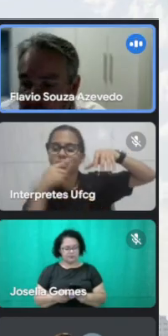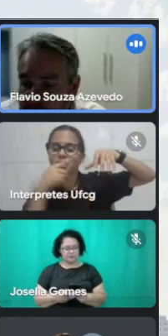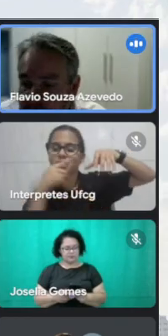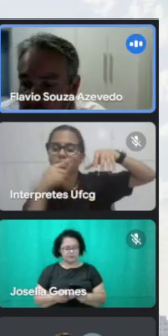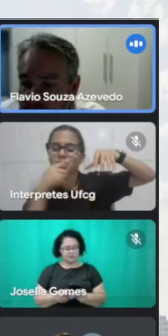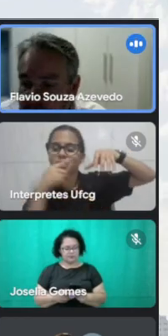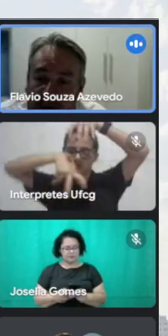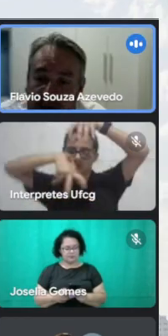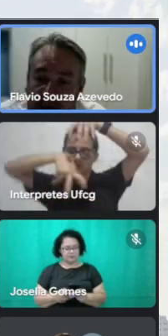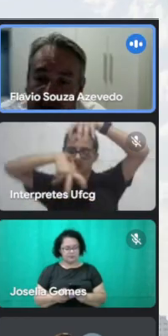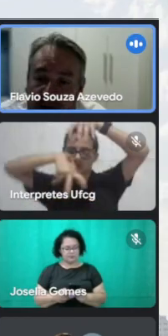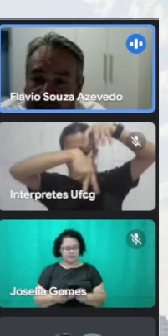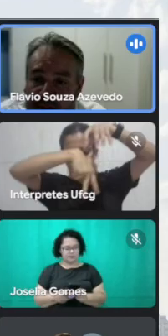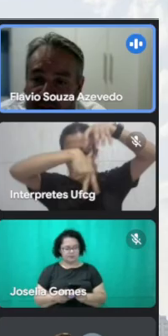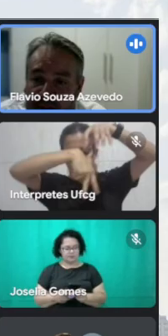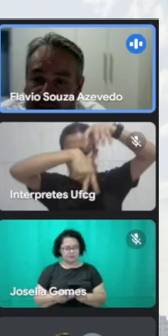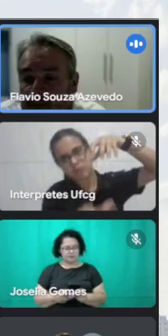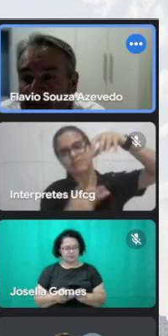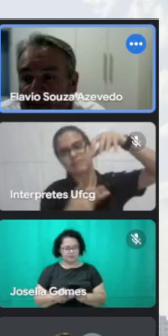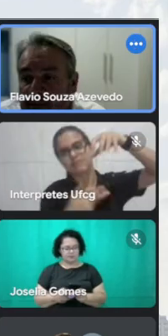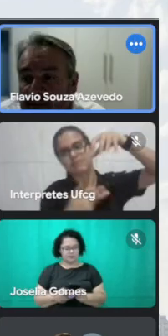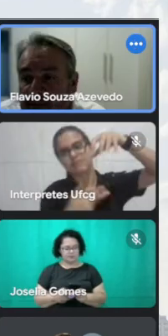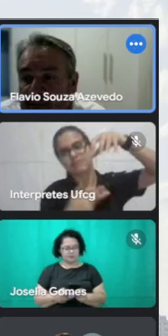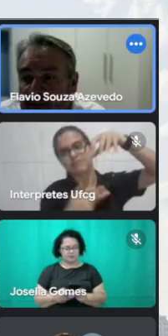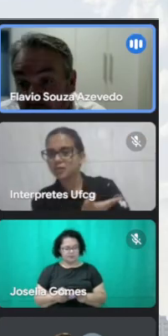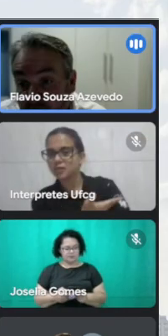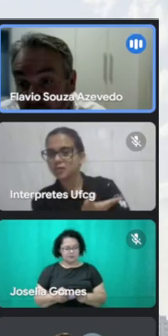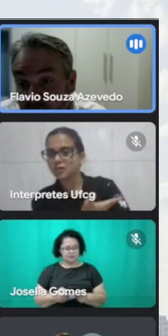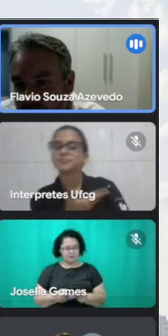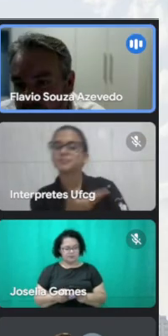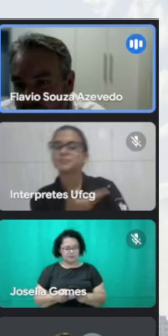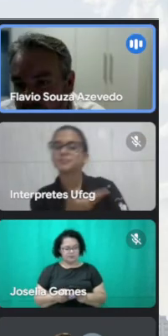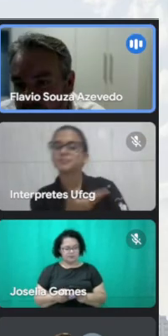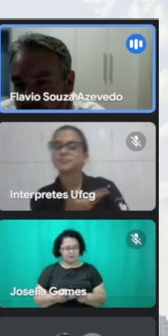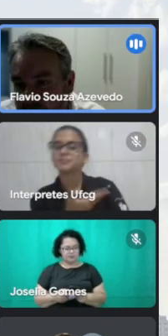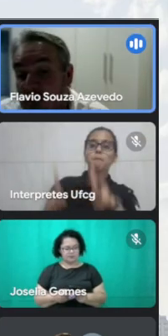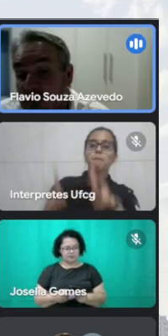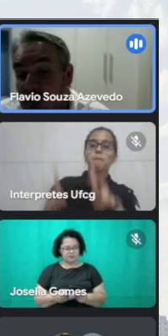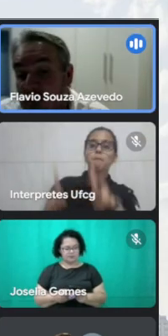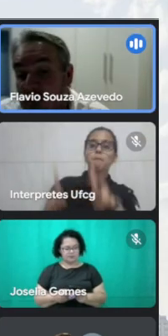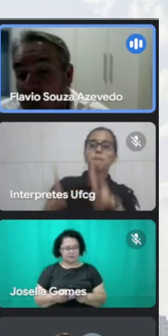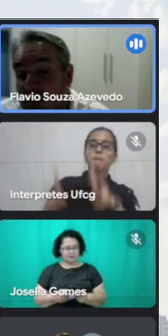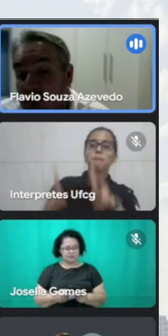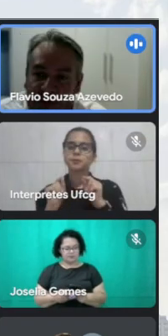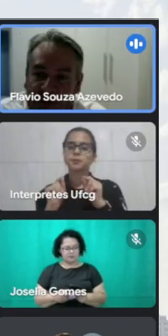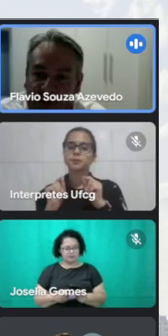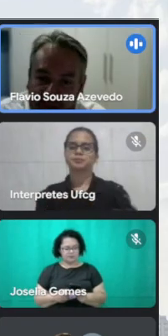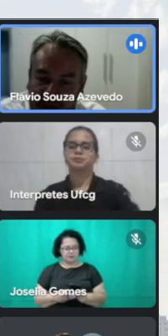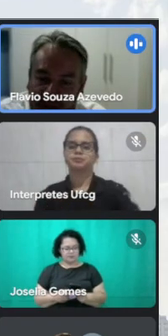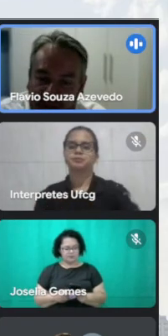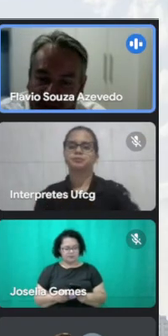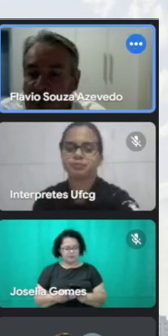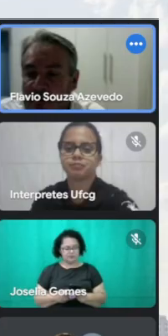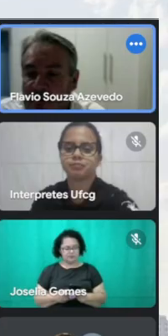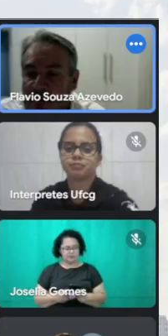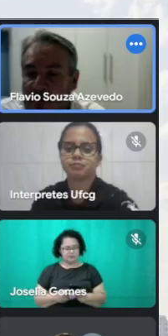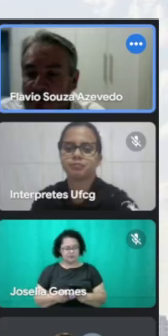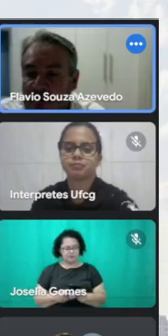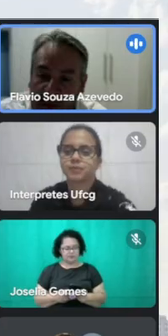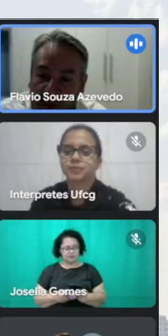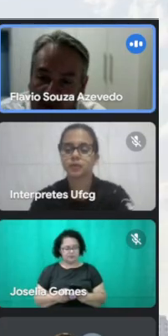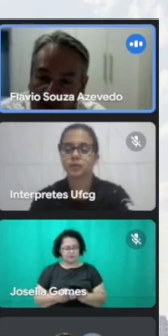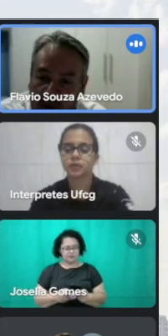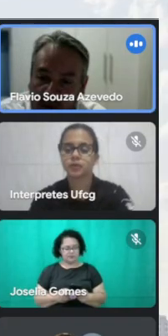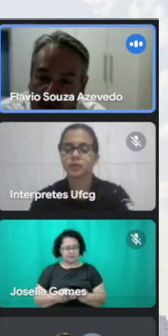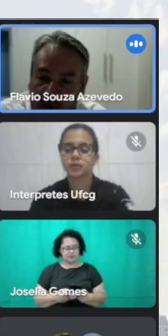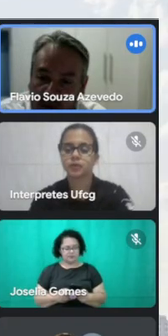poluição aí dessa lagoa, tá certo? Então, o projeto, baseado nos conceitos naquela época que fizeram em infraestrutura verde, em